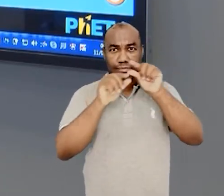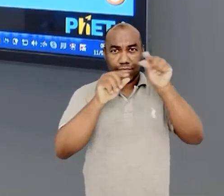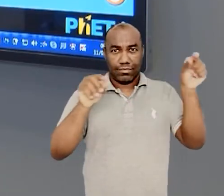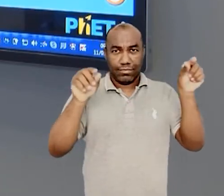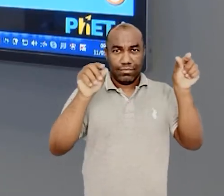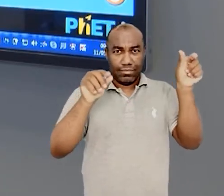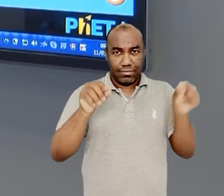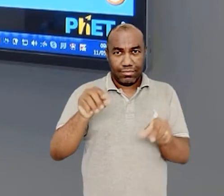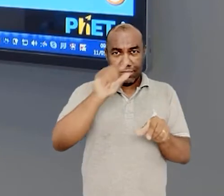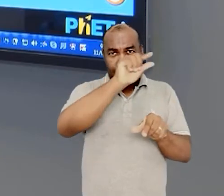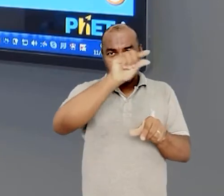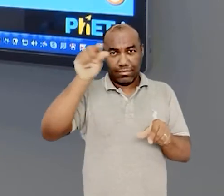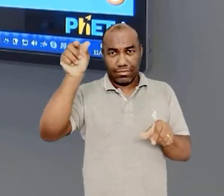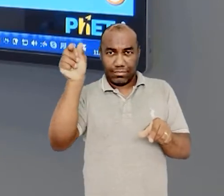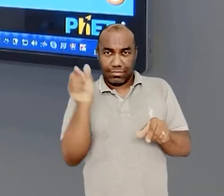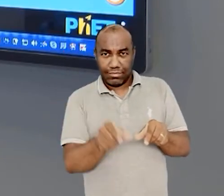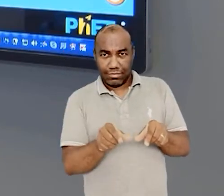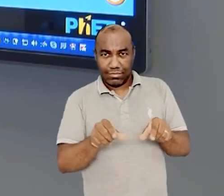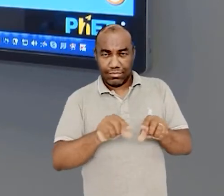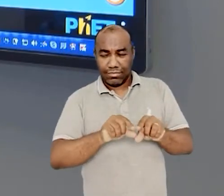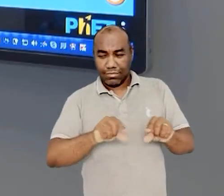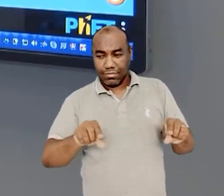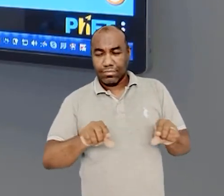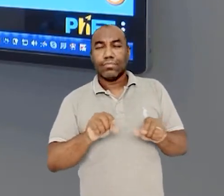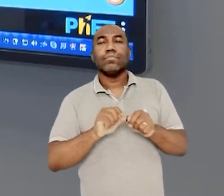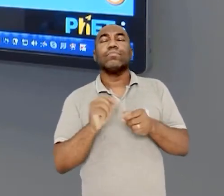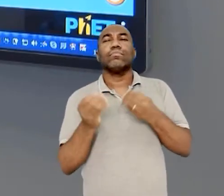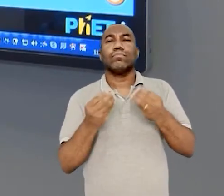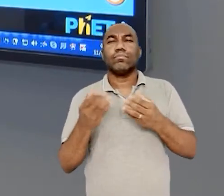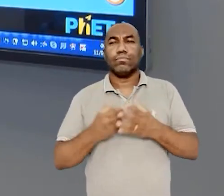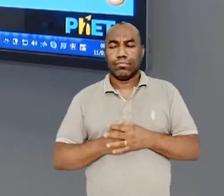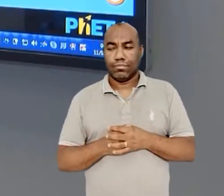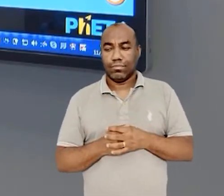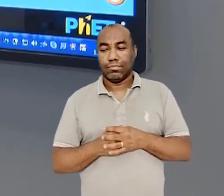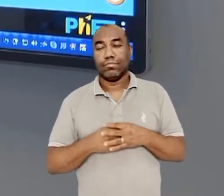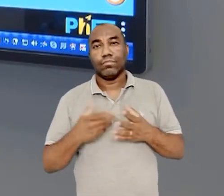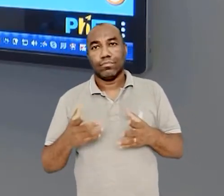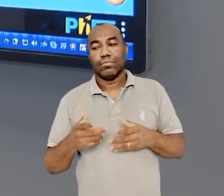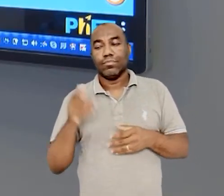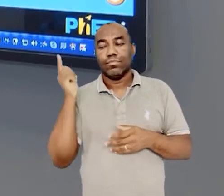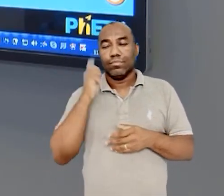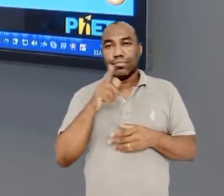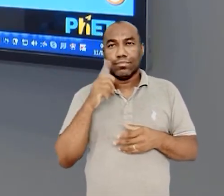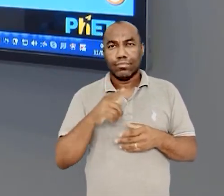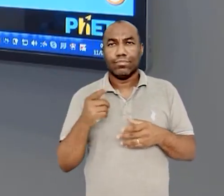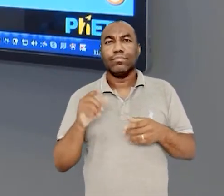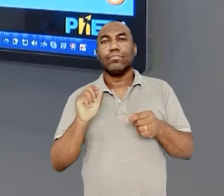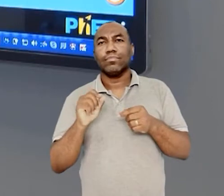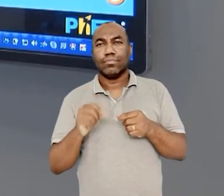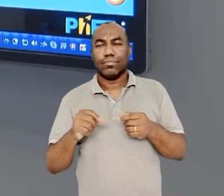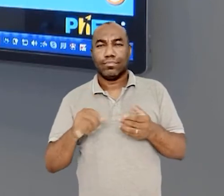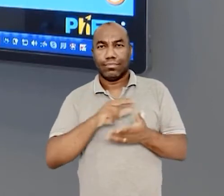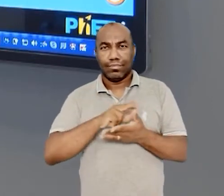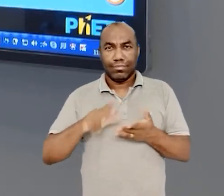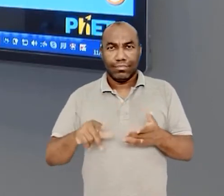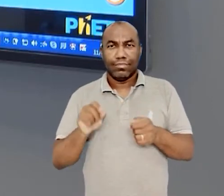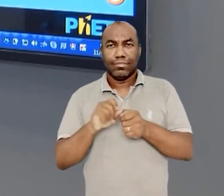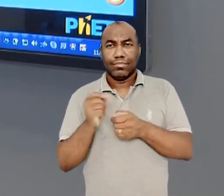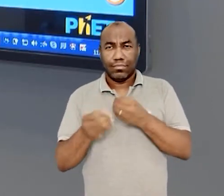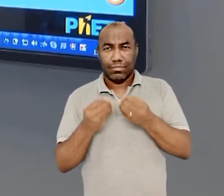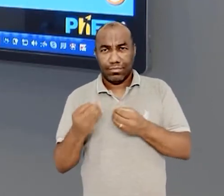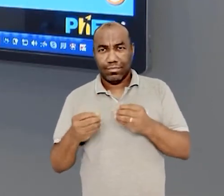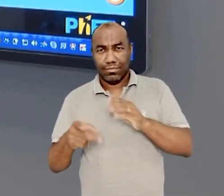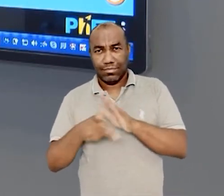O que vai acontecer quando eu fechar o circuito? Olha aí, você tem um brilho, a lâmpada emitiu luz. Aí